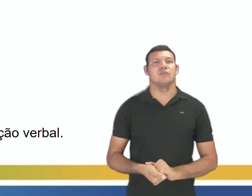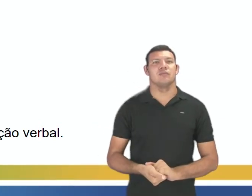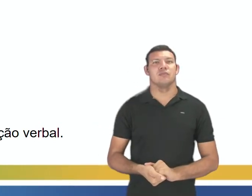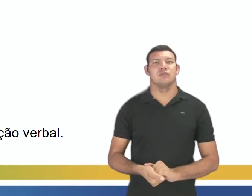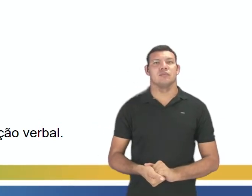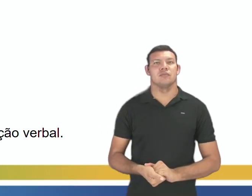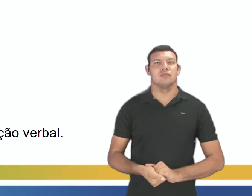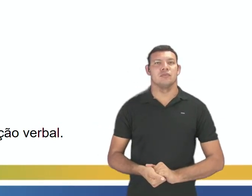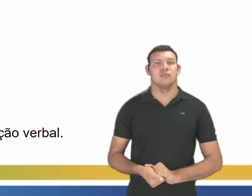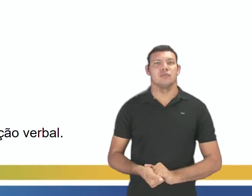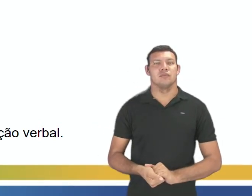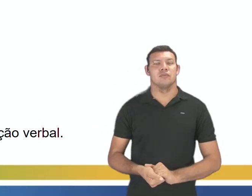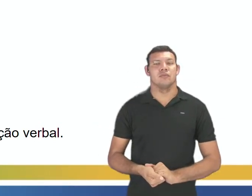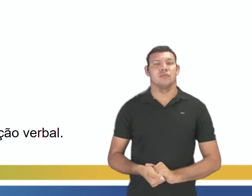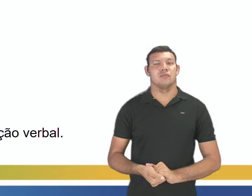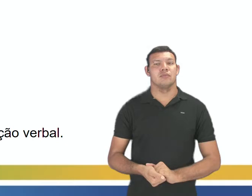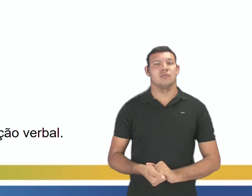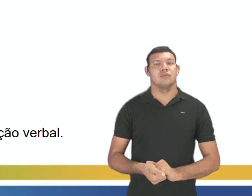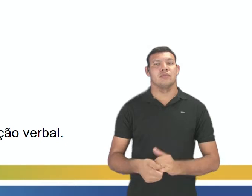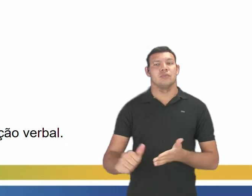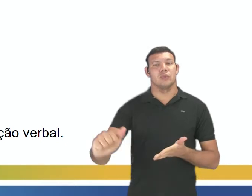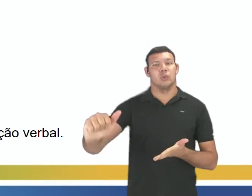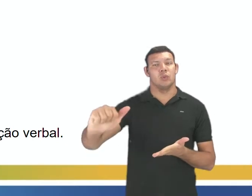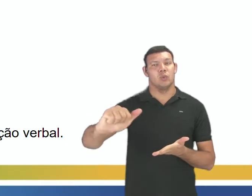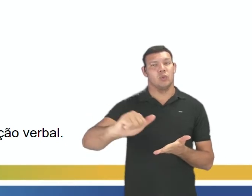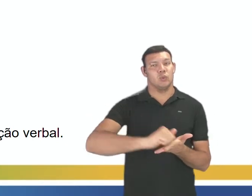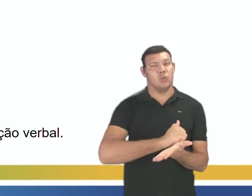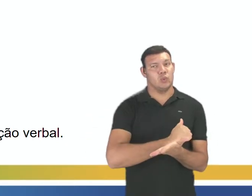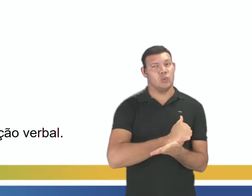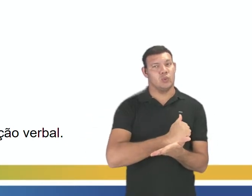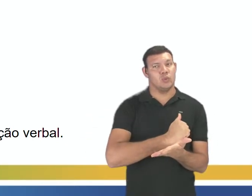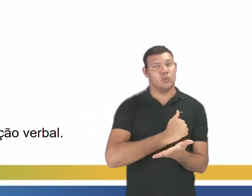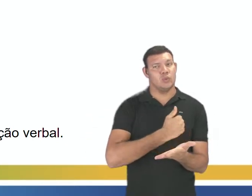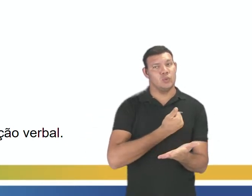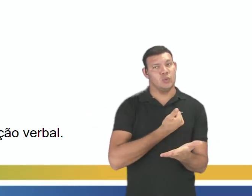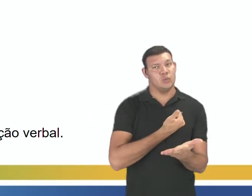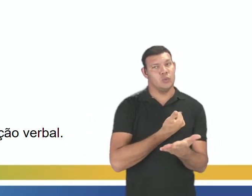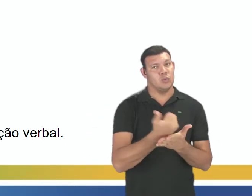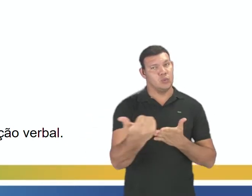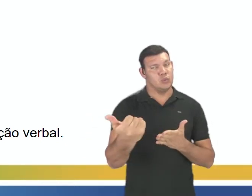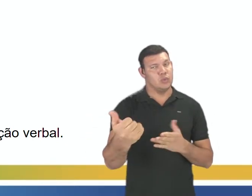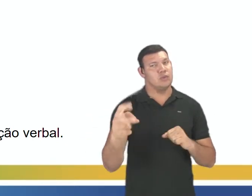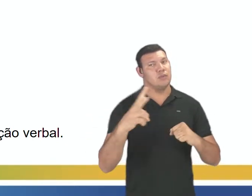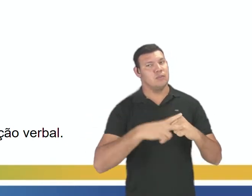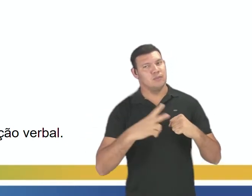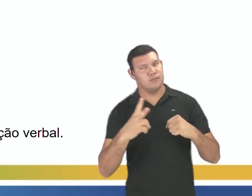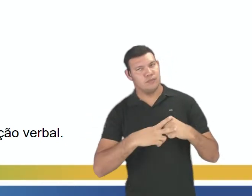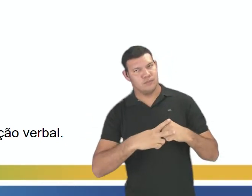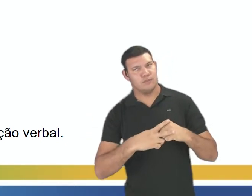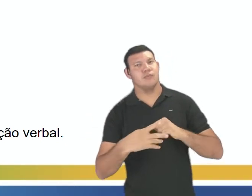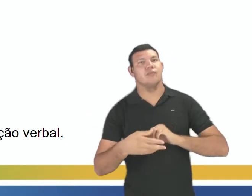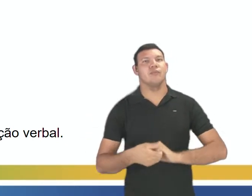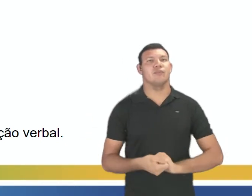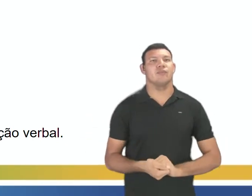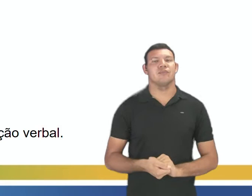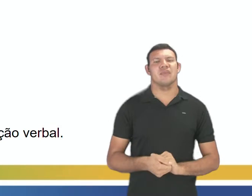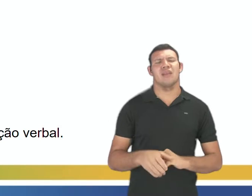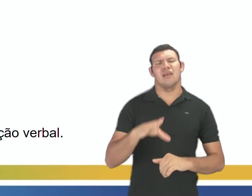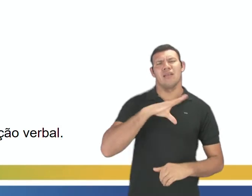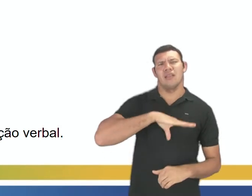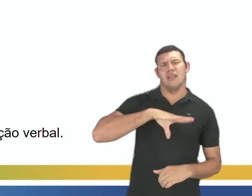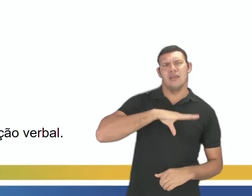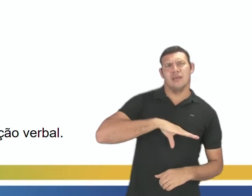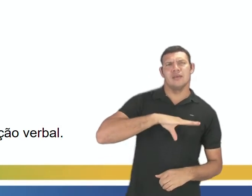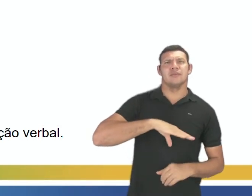pronouns são aqueles que recebem ou sofrem a ação verbal. Ou seja, a gente já ouviu lá no português alguma coisa